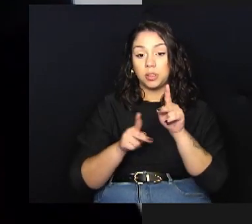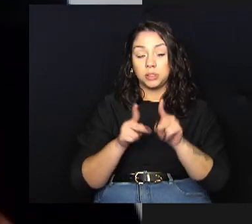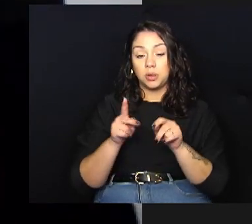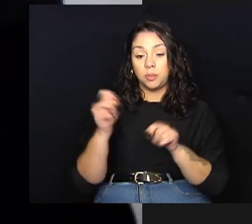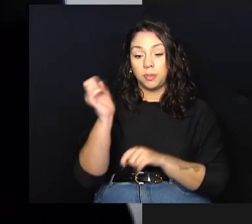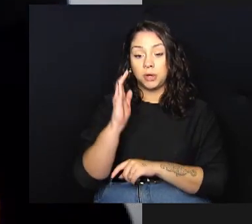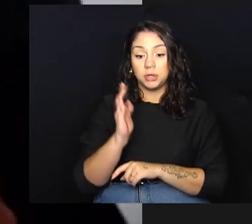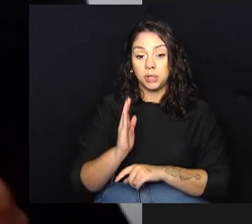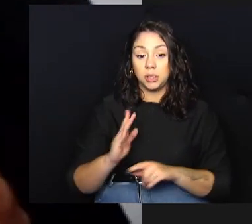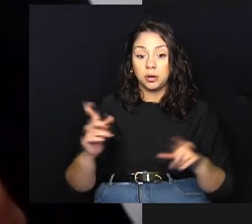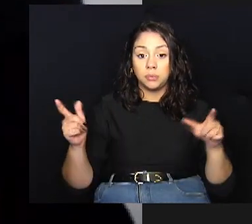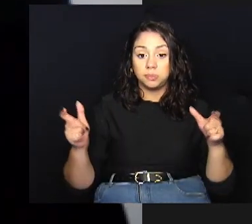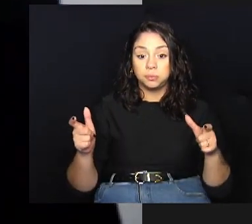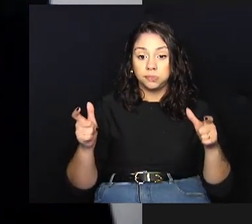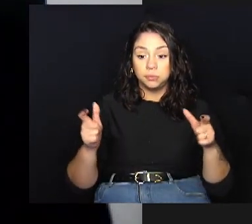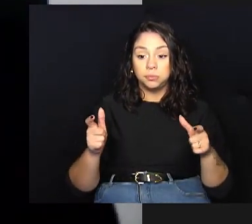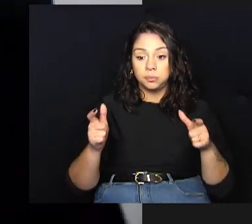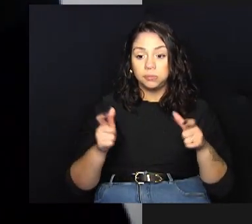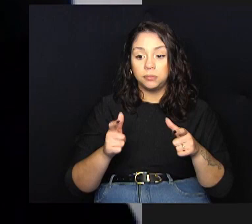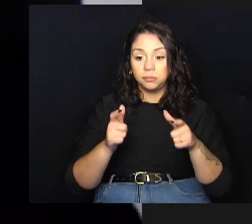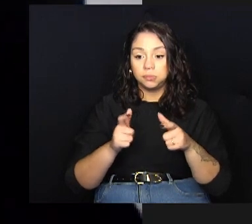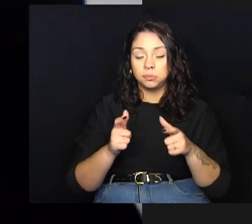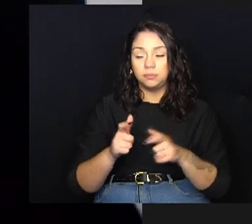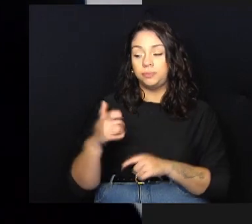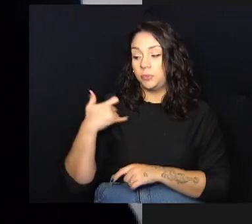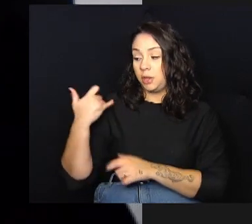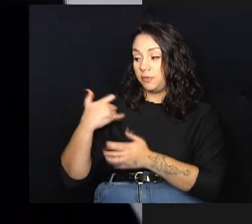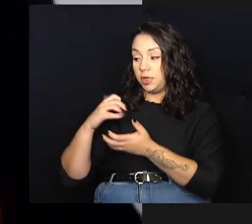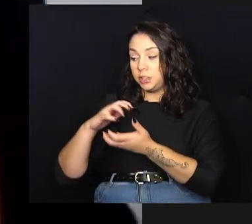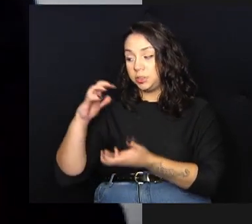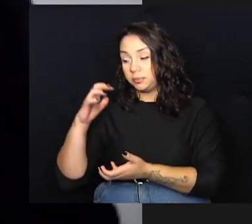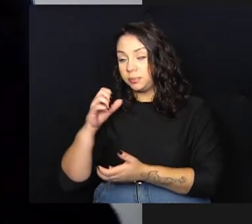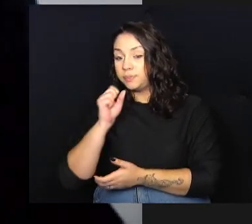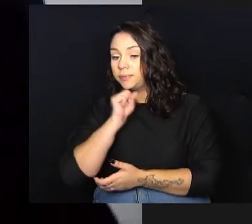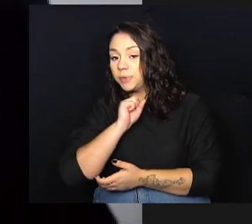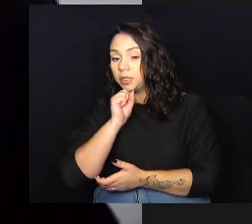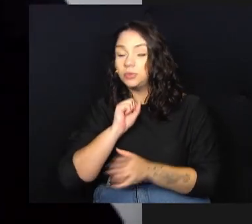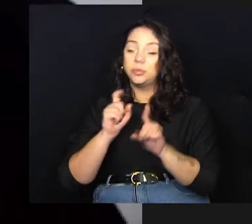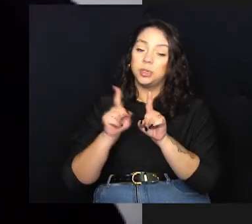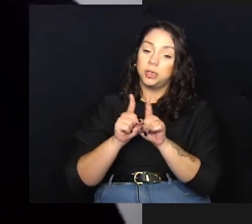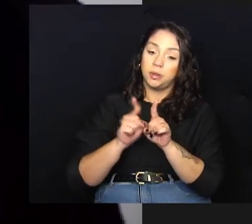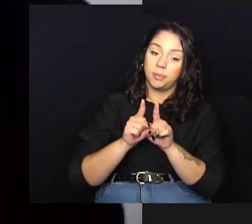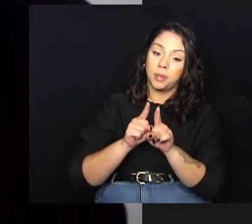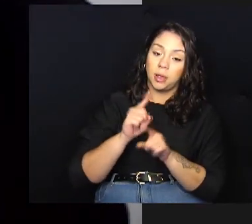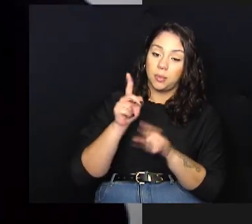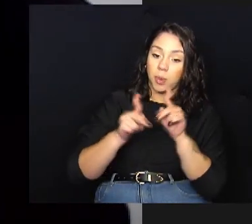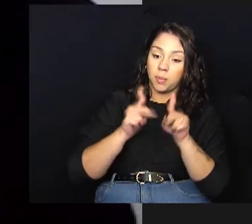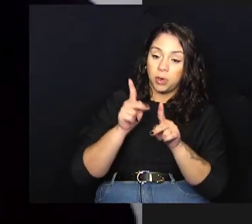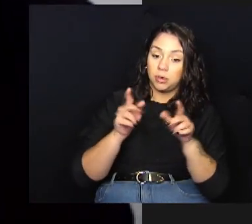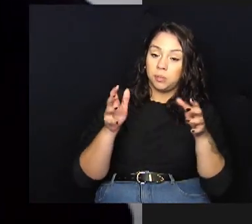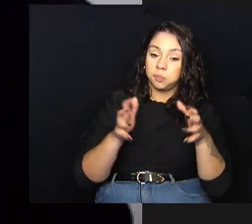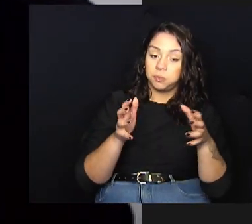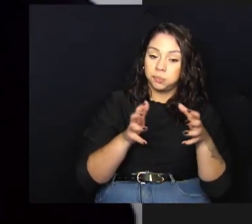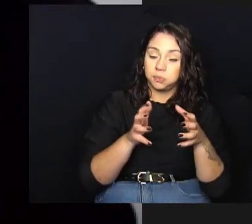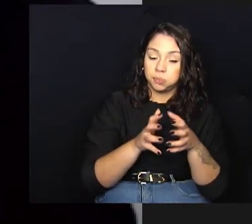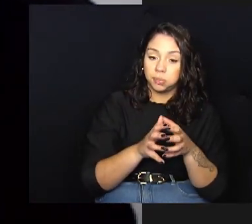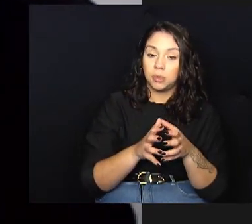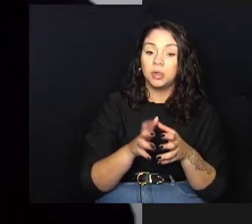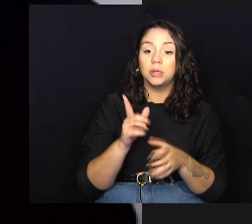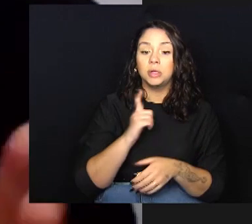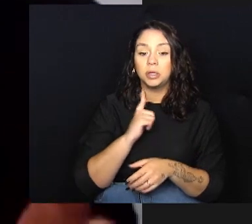esses dois processos envelhecimento e diminuição da população vão impactar a nossa sociedade de maneira muito